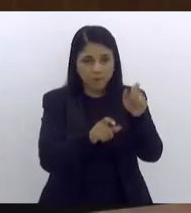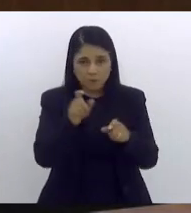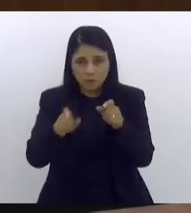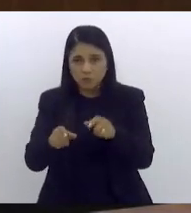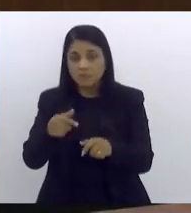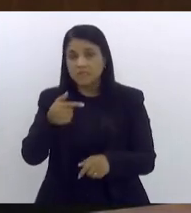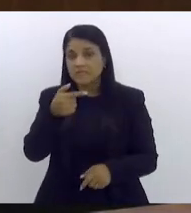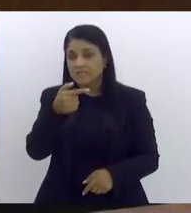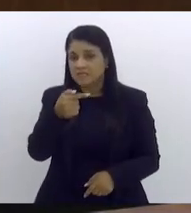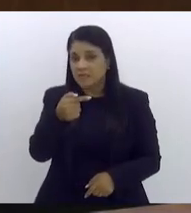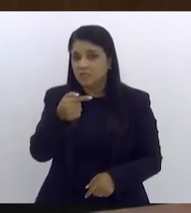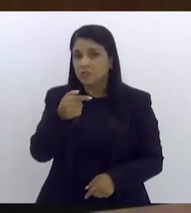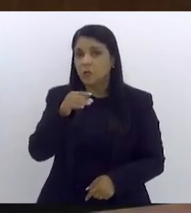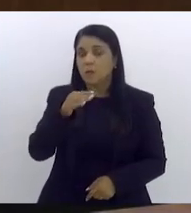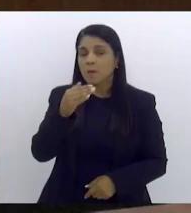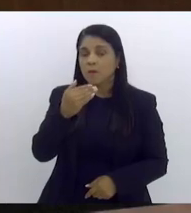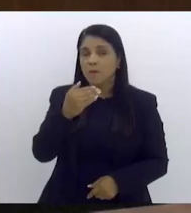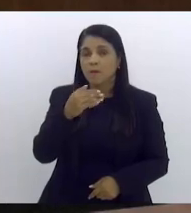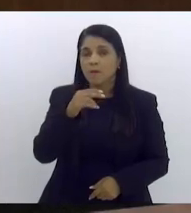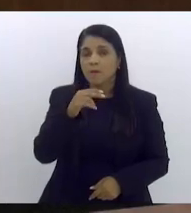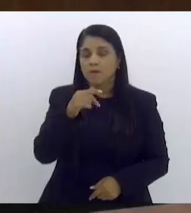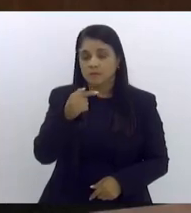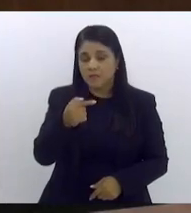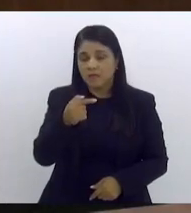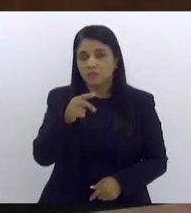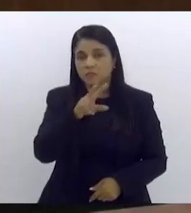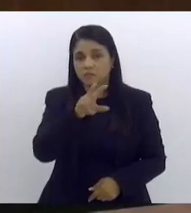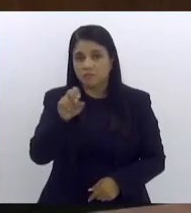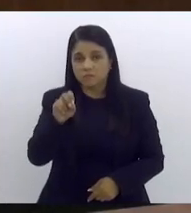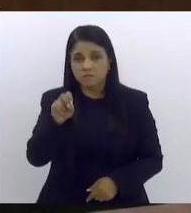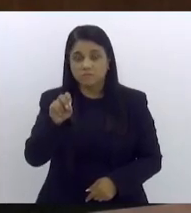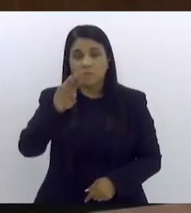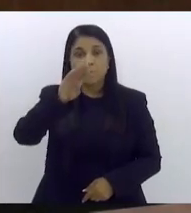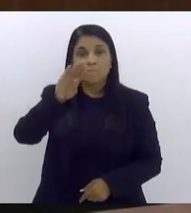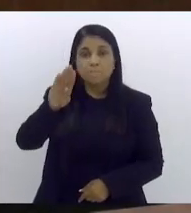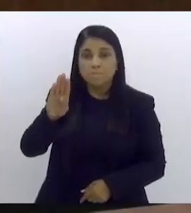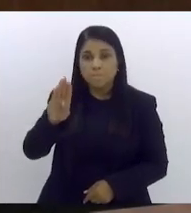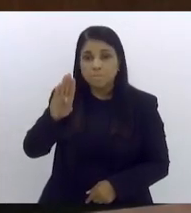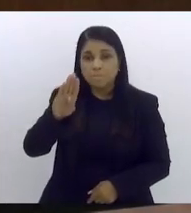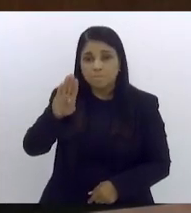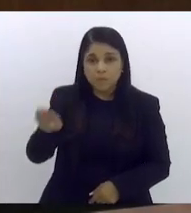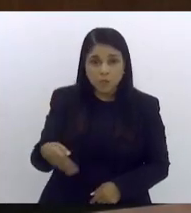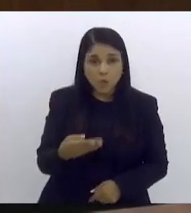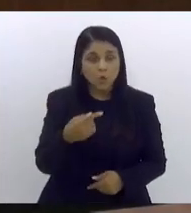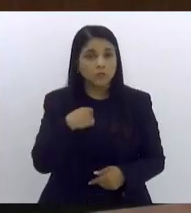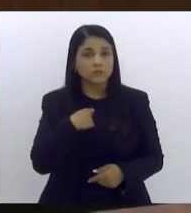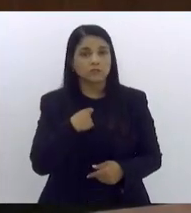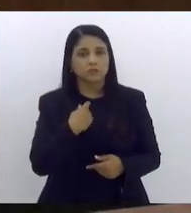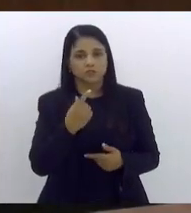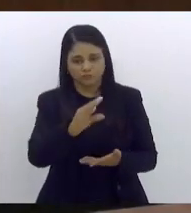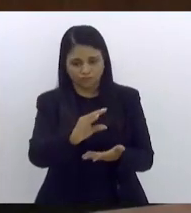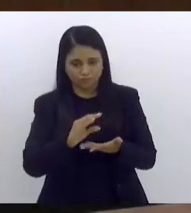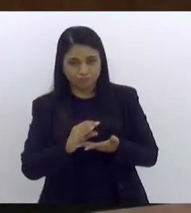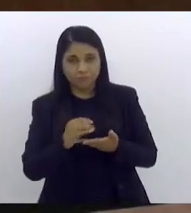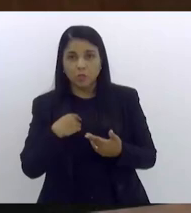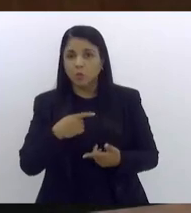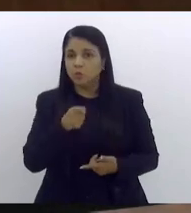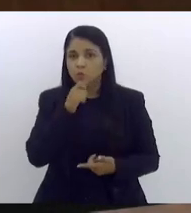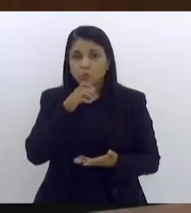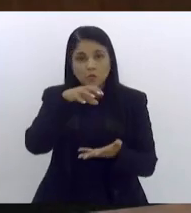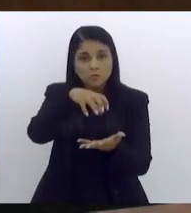de orçamento, e nós não temos uma UTI pediátrica, não temos um centro de trauma, um centro de